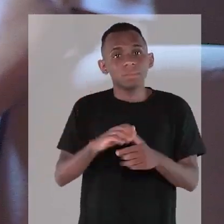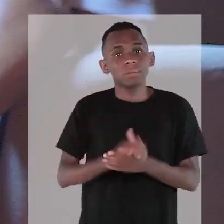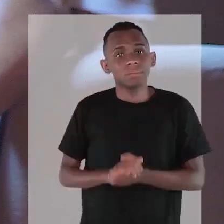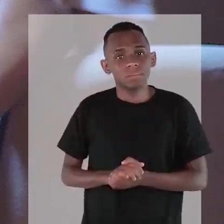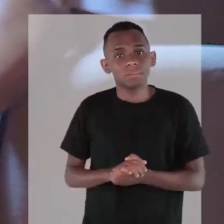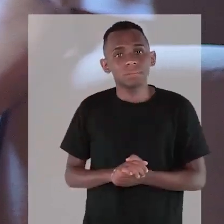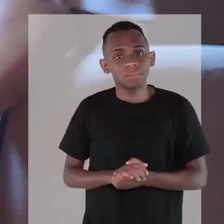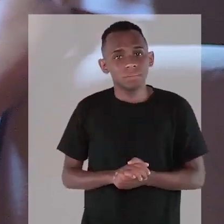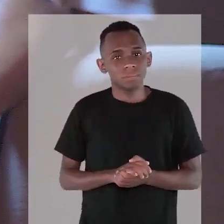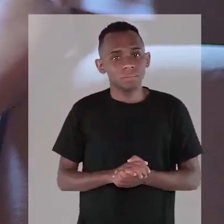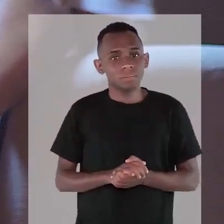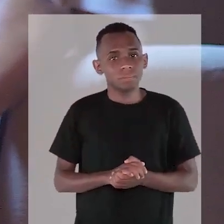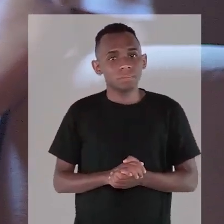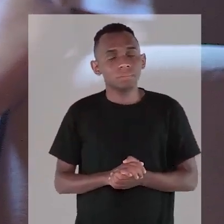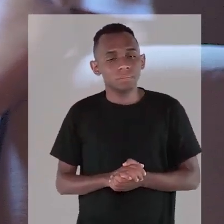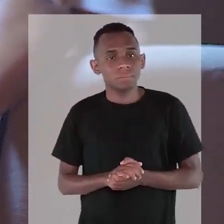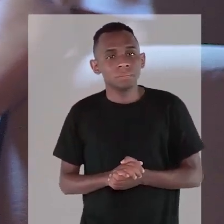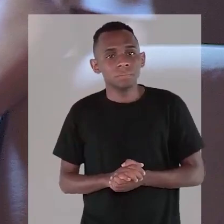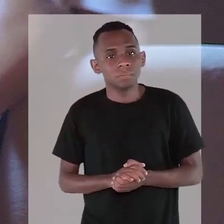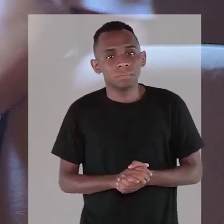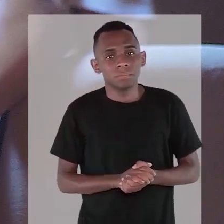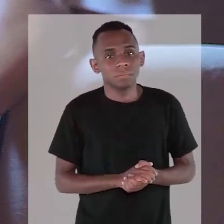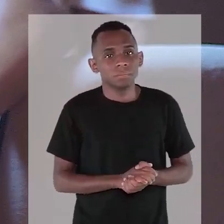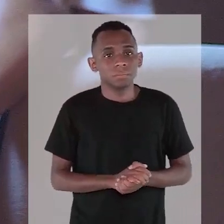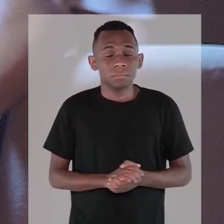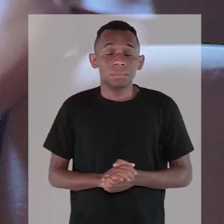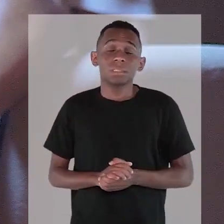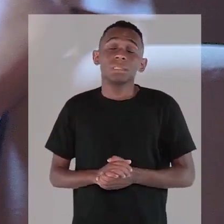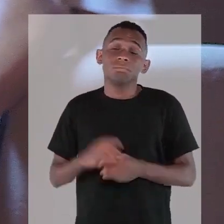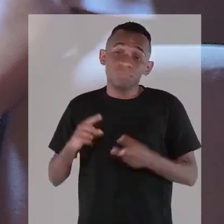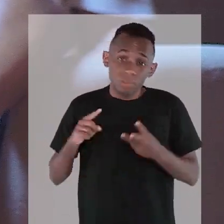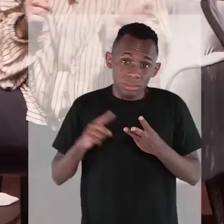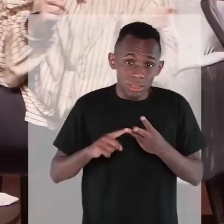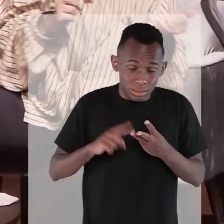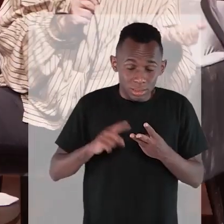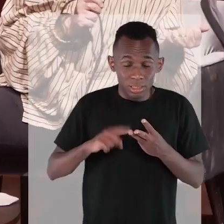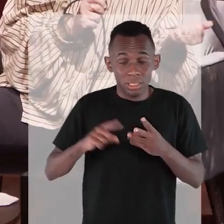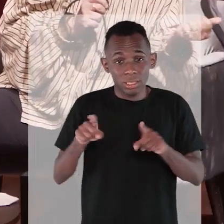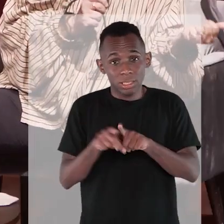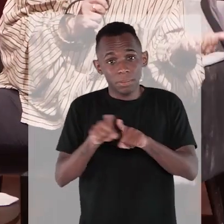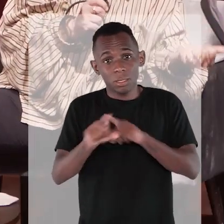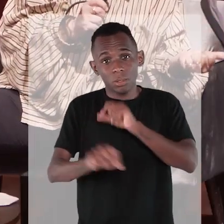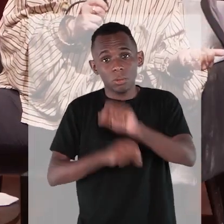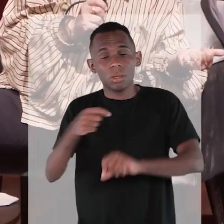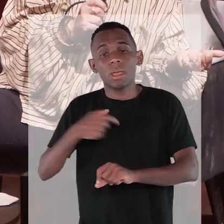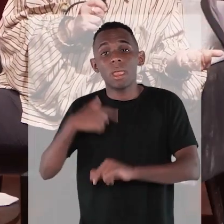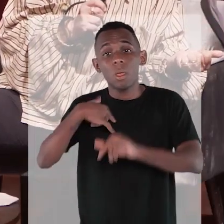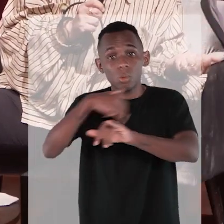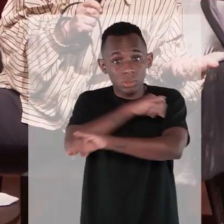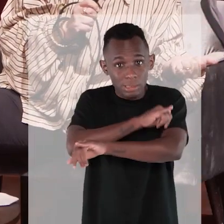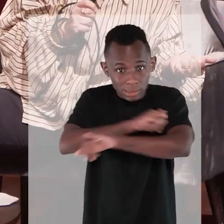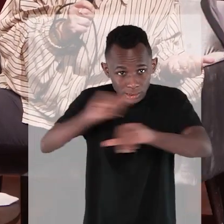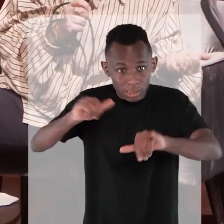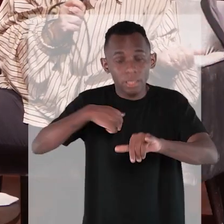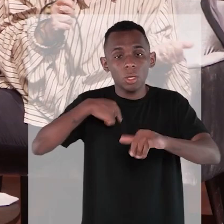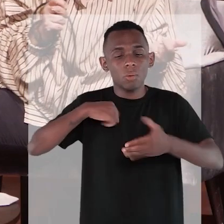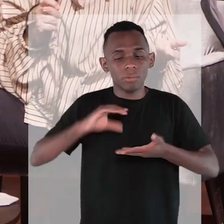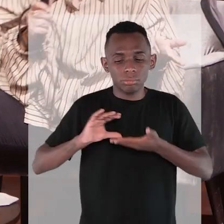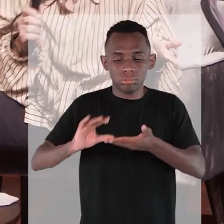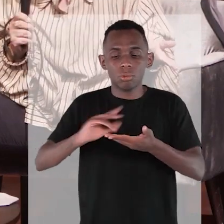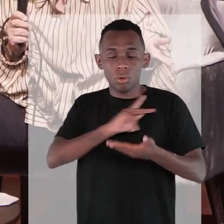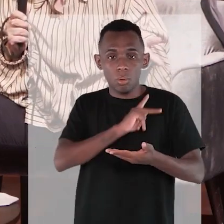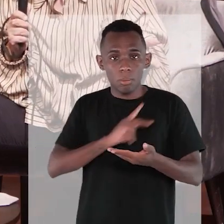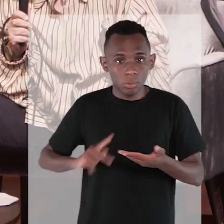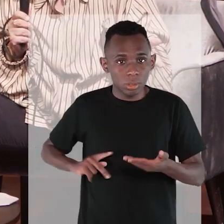entendeu? Aquela manifestação. E a terceira é eu dizer que eu vou usar o recurso público